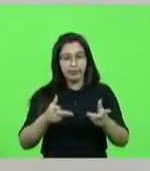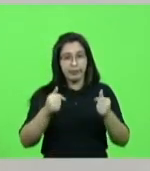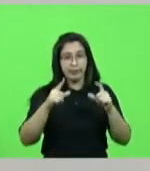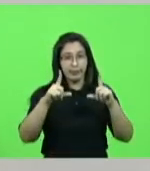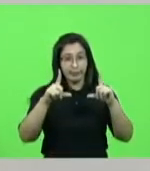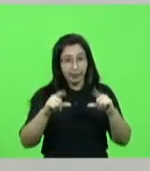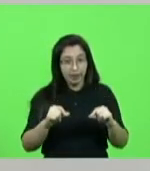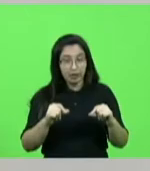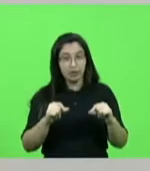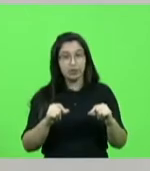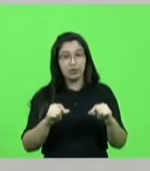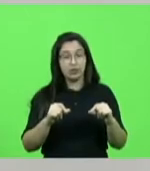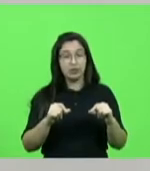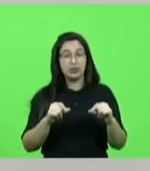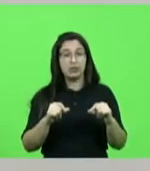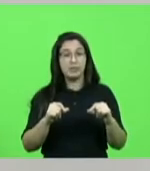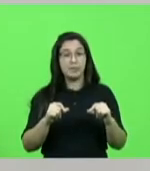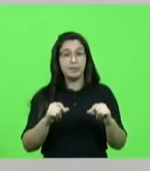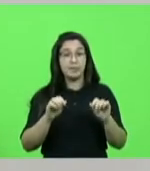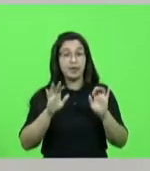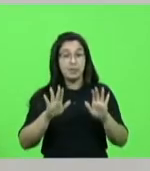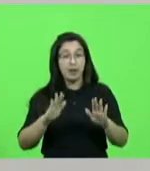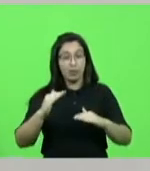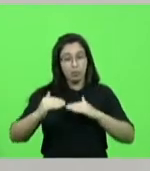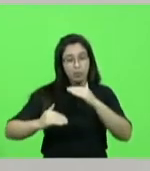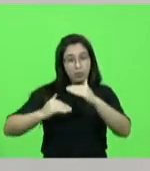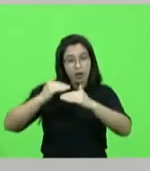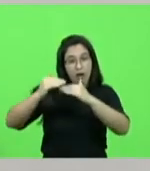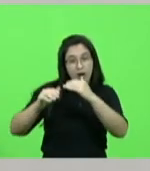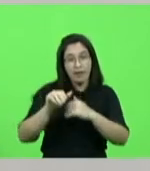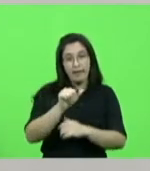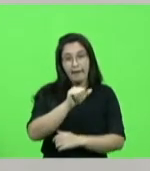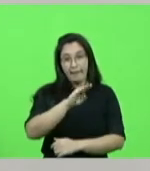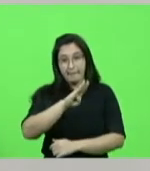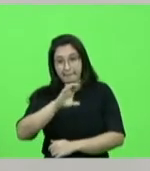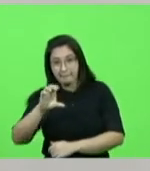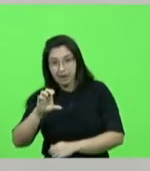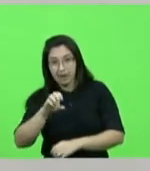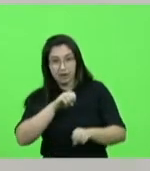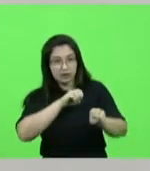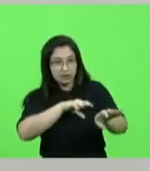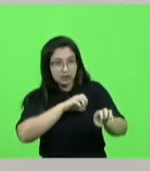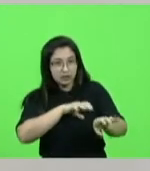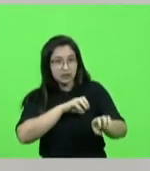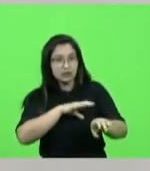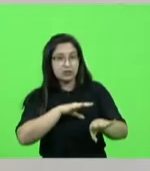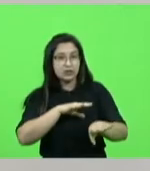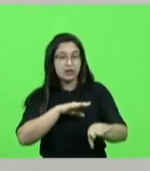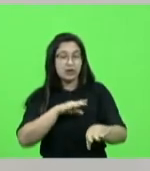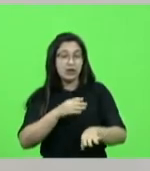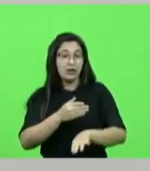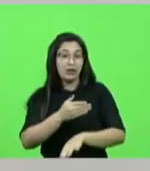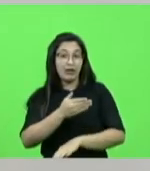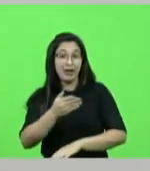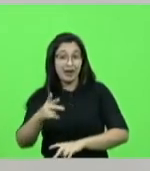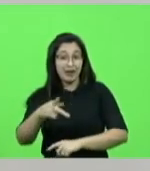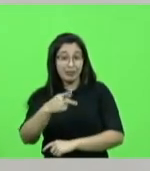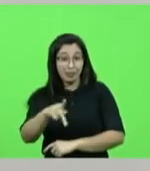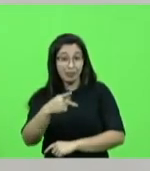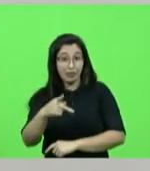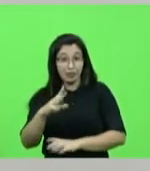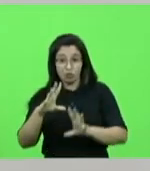fundamental, mas o processo de alfabetização é para poucos professores, com muita